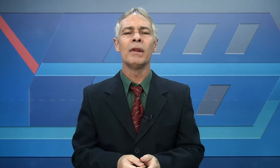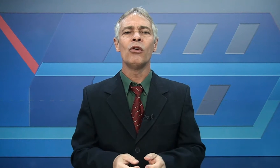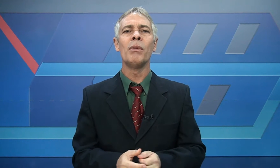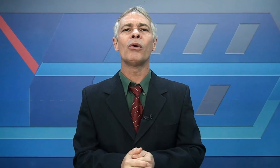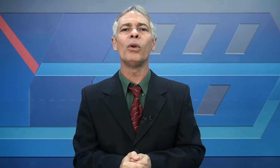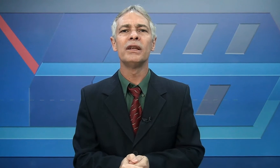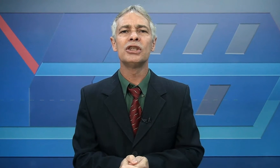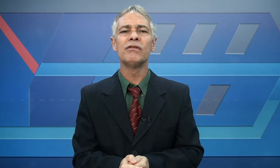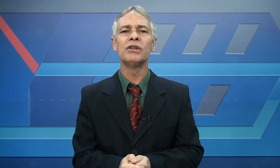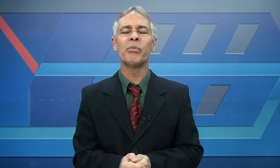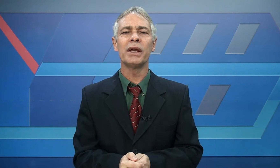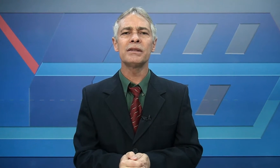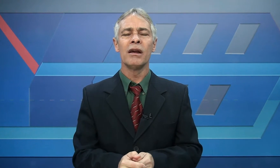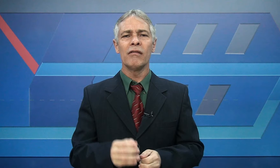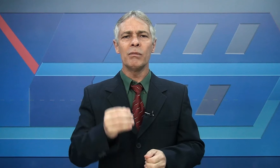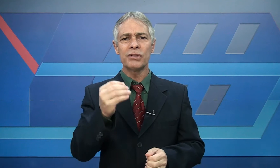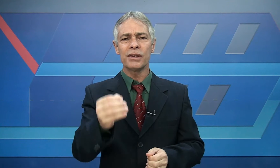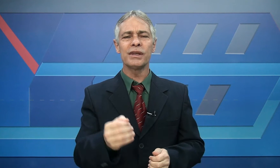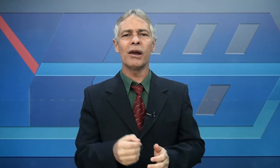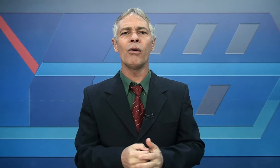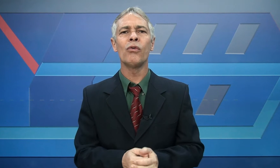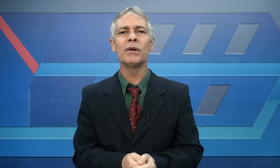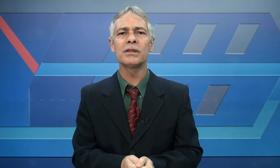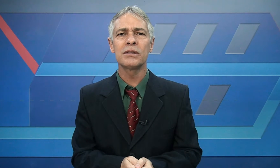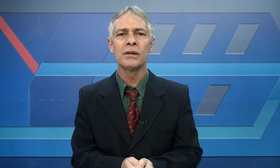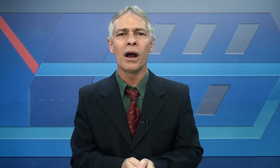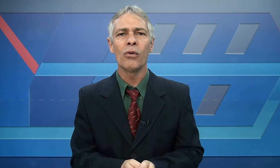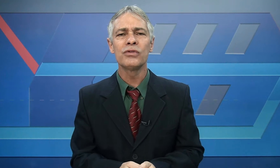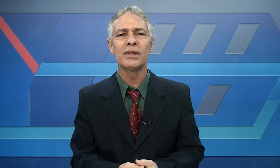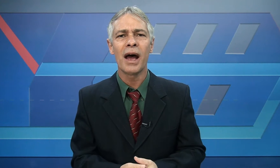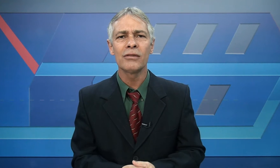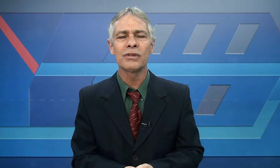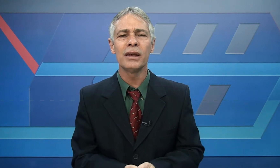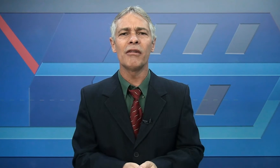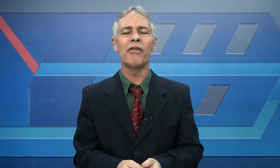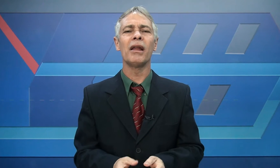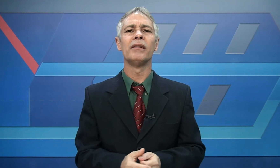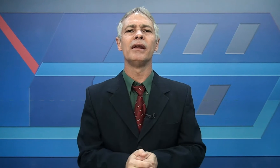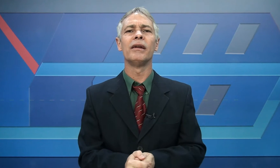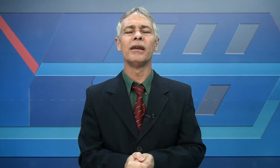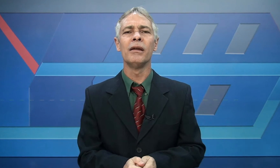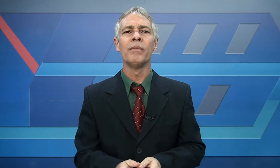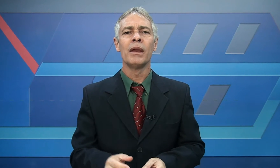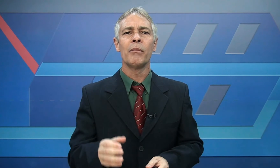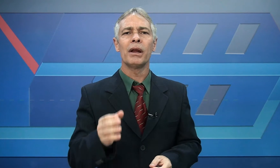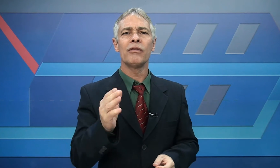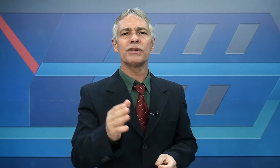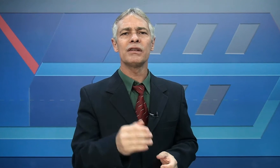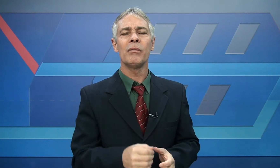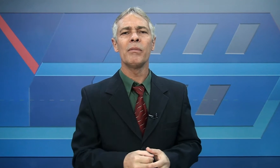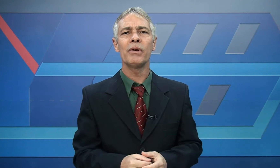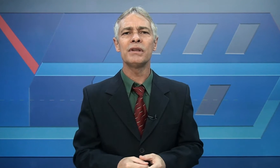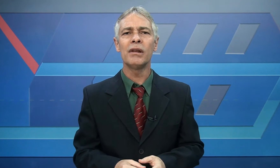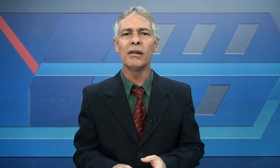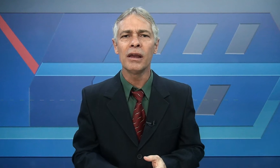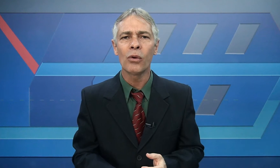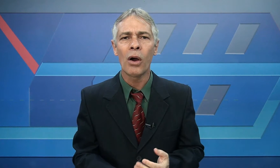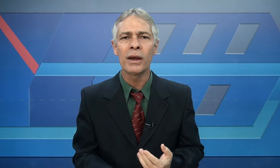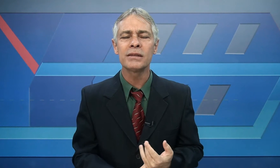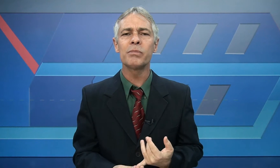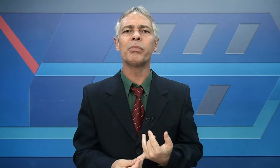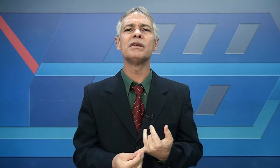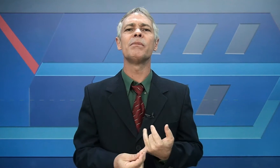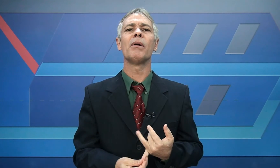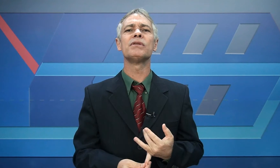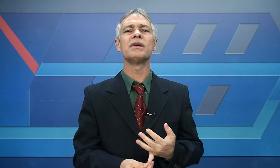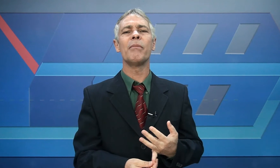semana uma coletiva de imprensa. Vamos trazer alguns dados, né, da fala dele aqui, para que você também possa entender qual